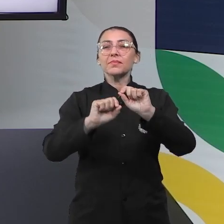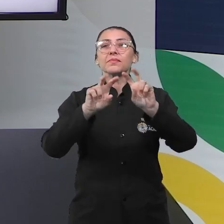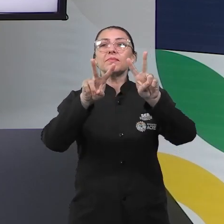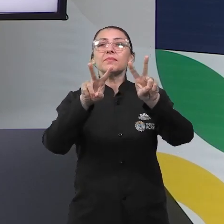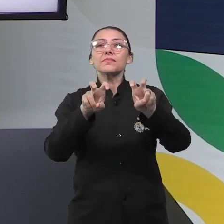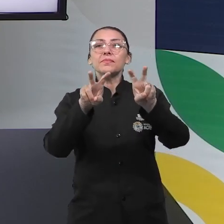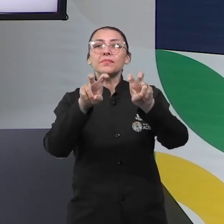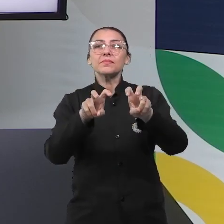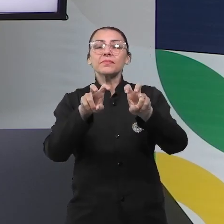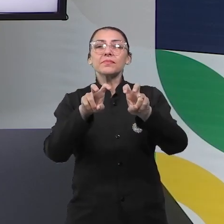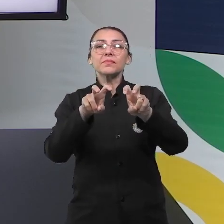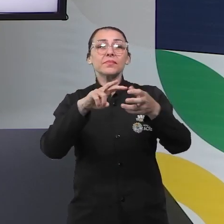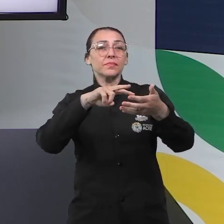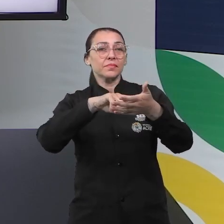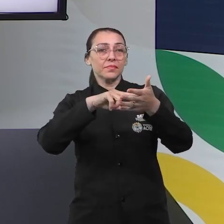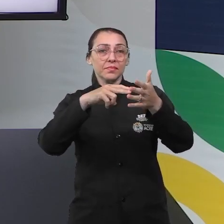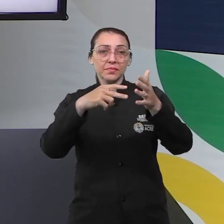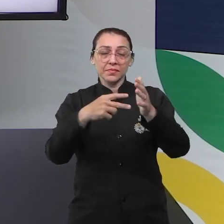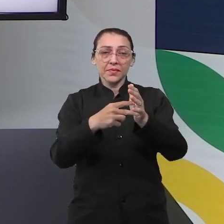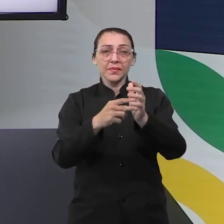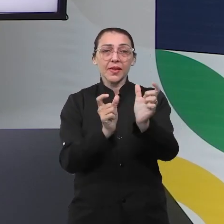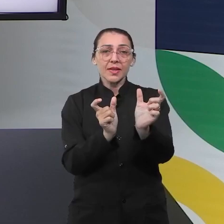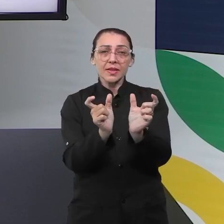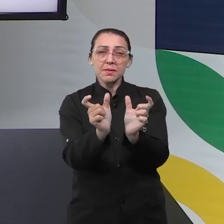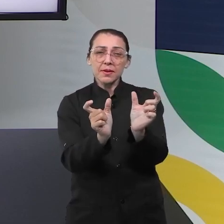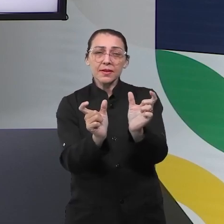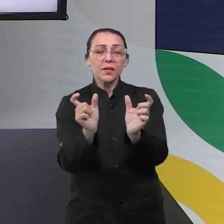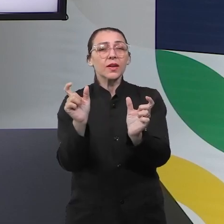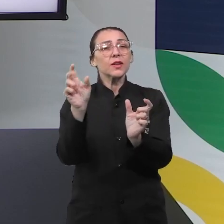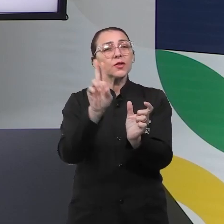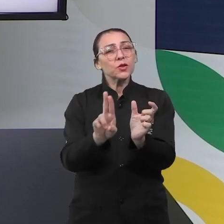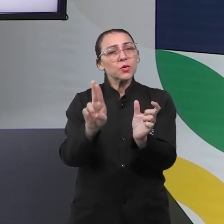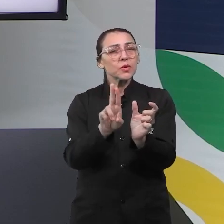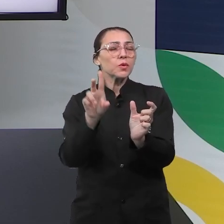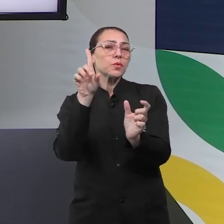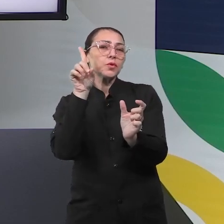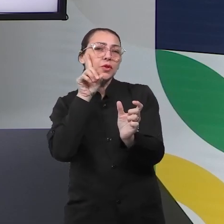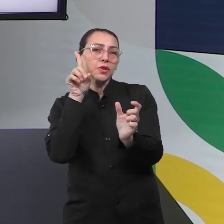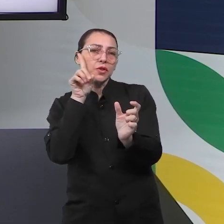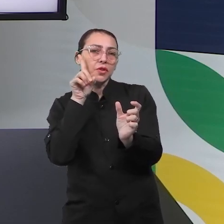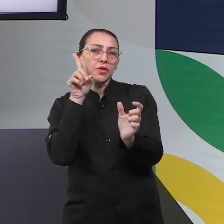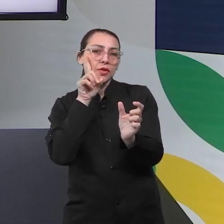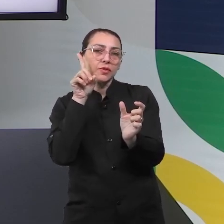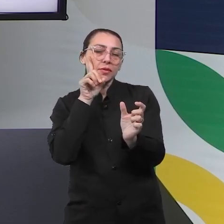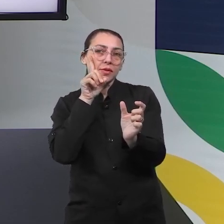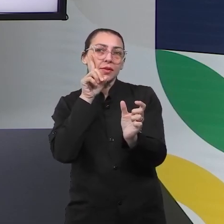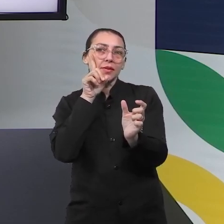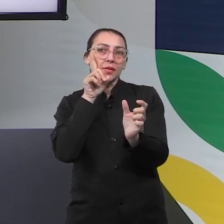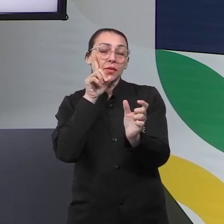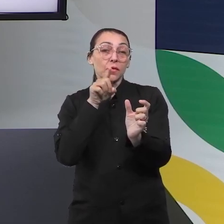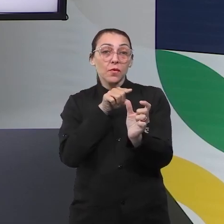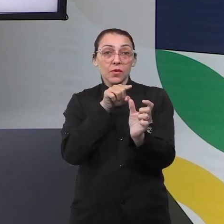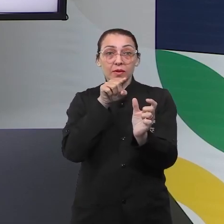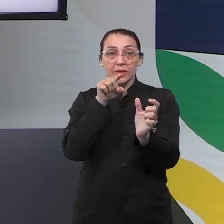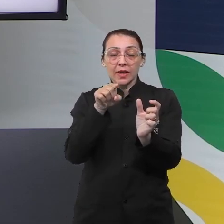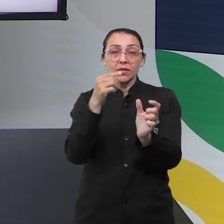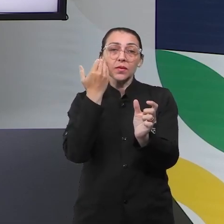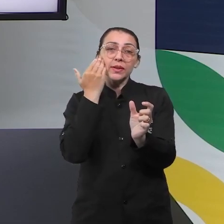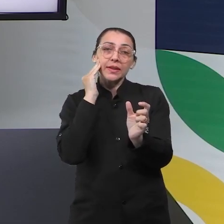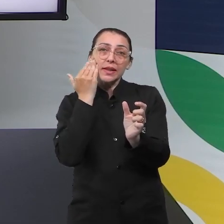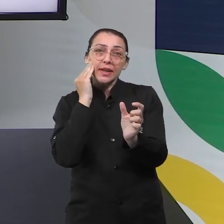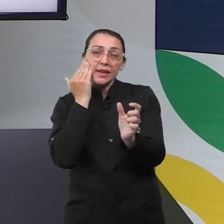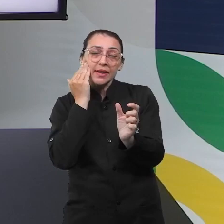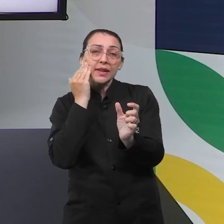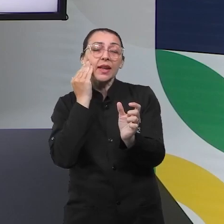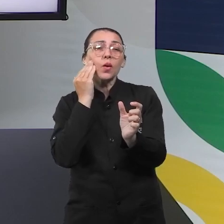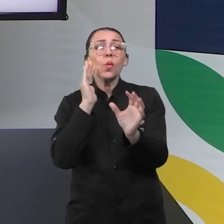dos sentidos decorrentes e os seus usos expressivos. Então, vocês vão compreender